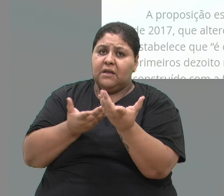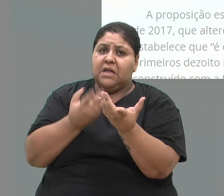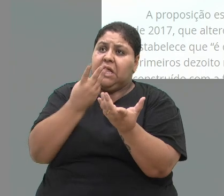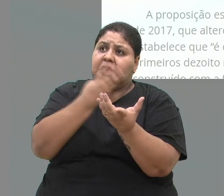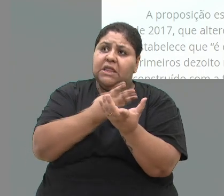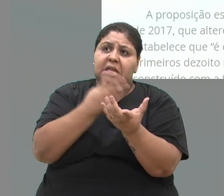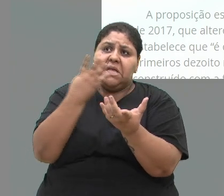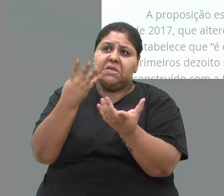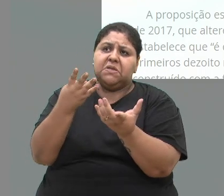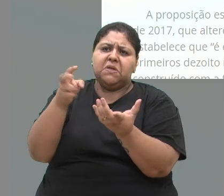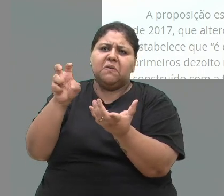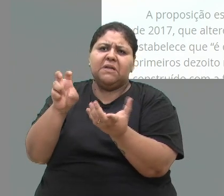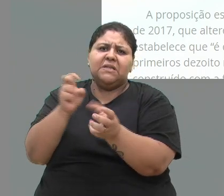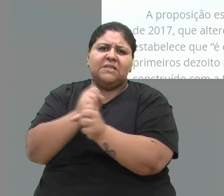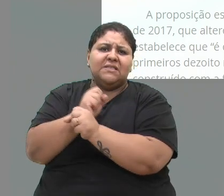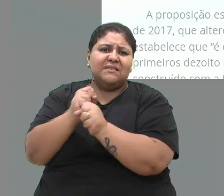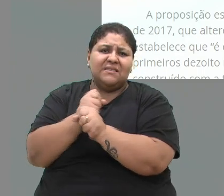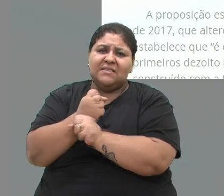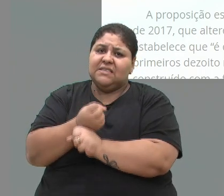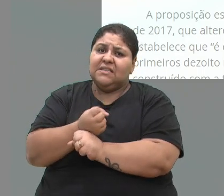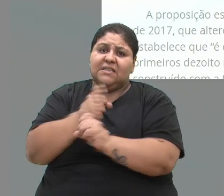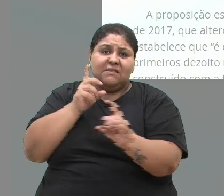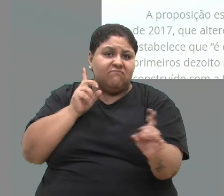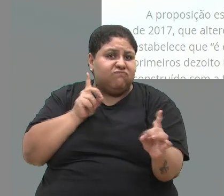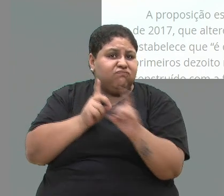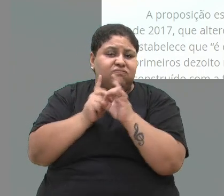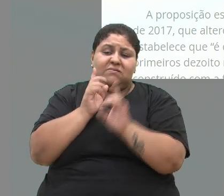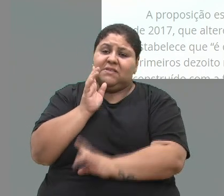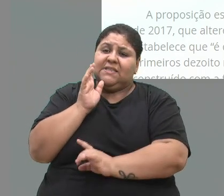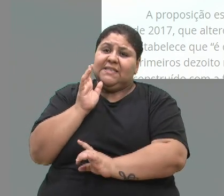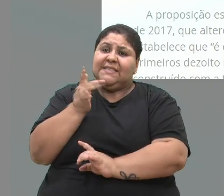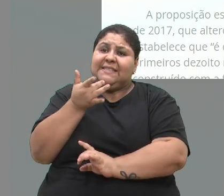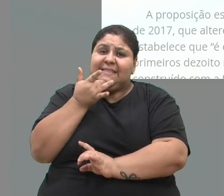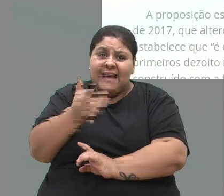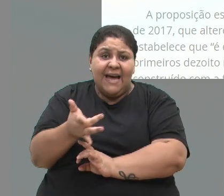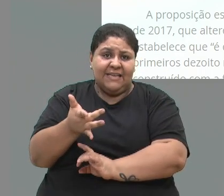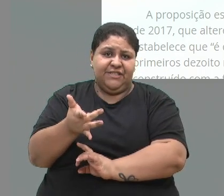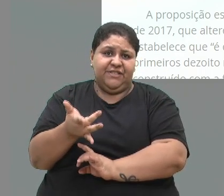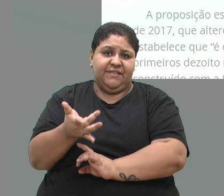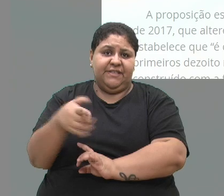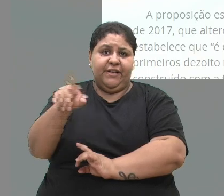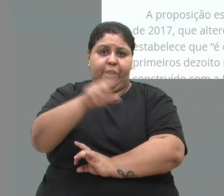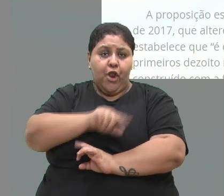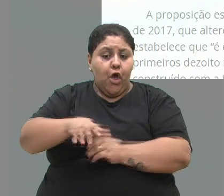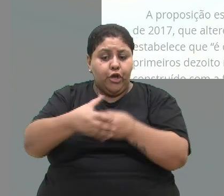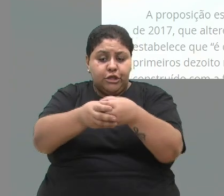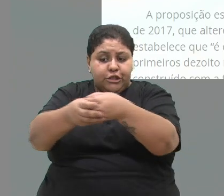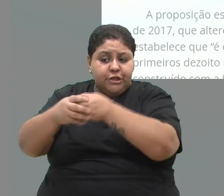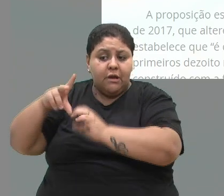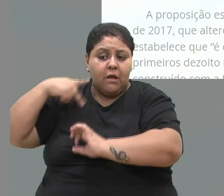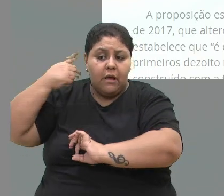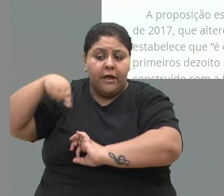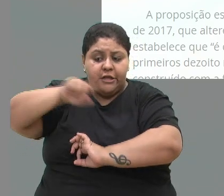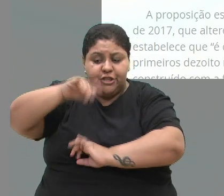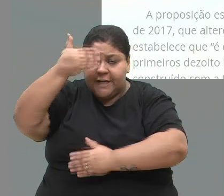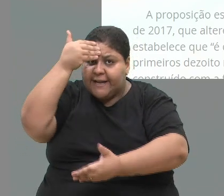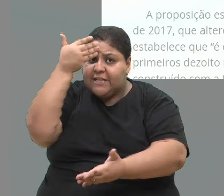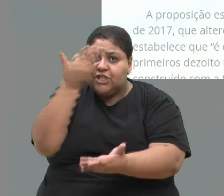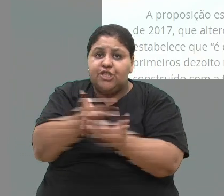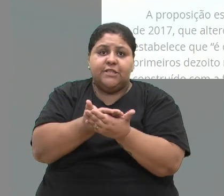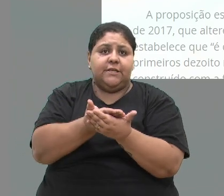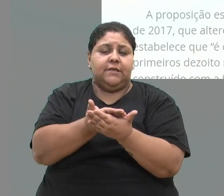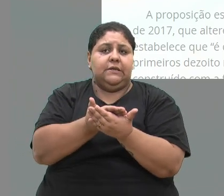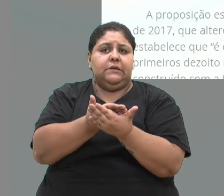3, 4, 5 anos. Gente, isso é um diagnóstico muito tardio. Nós, enquanto Frente Parlamentar, a gente acredita que